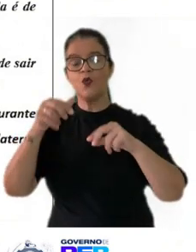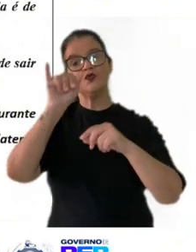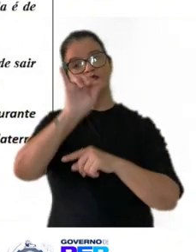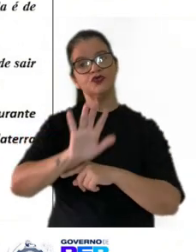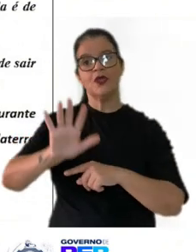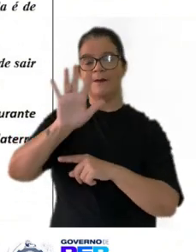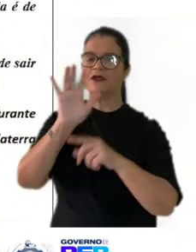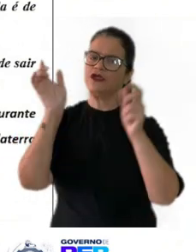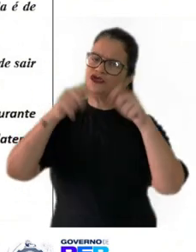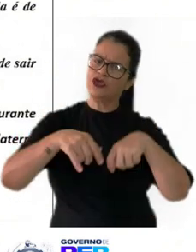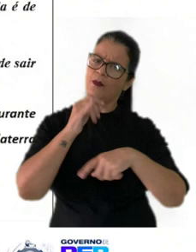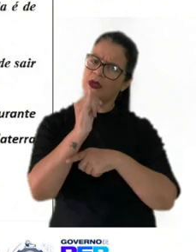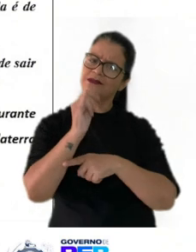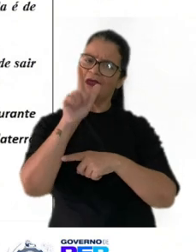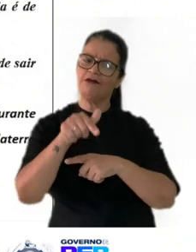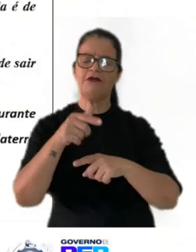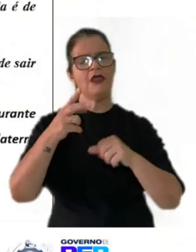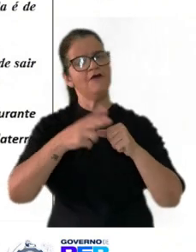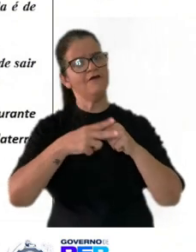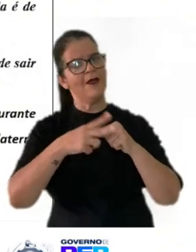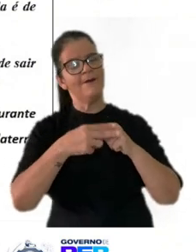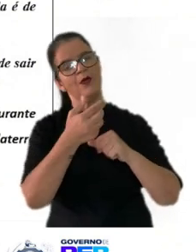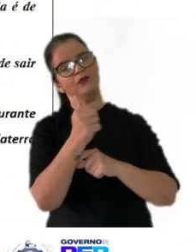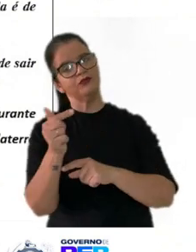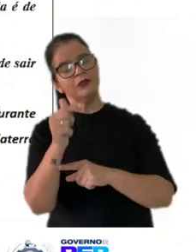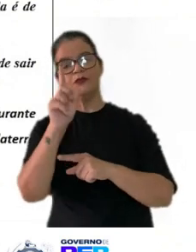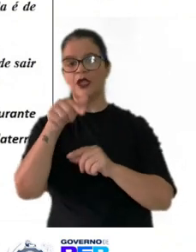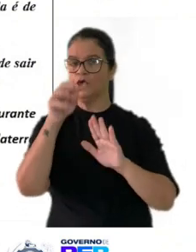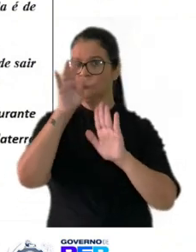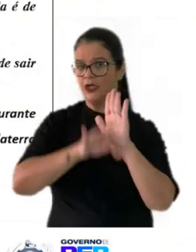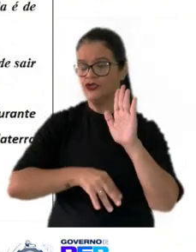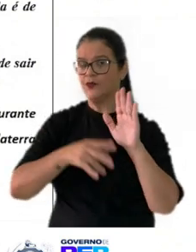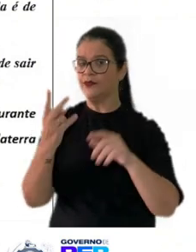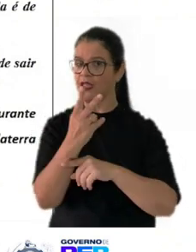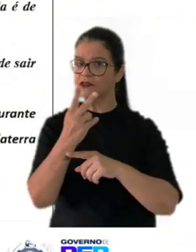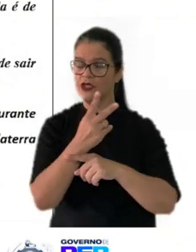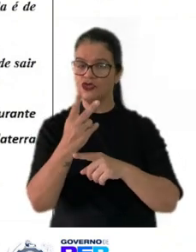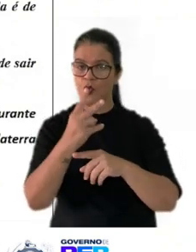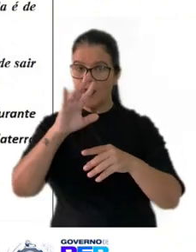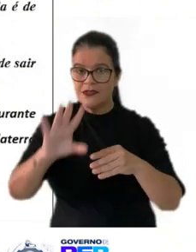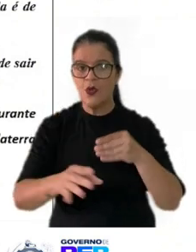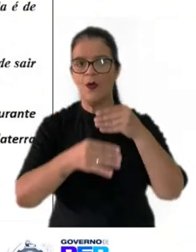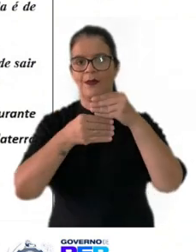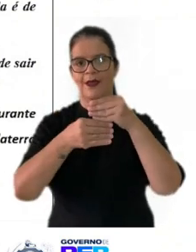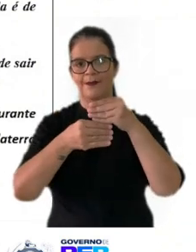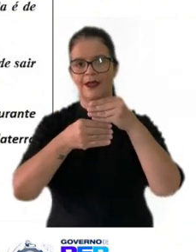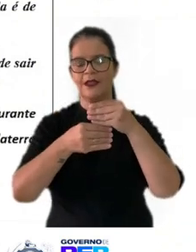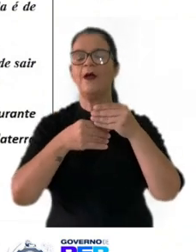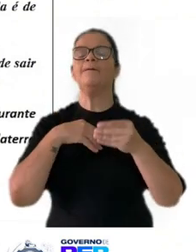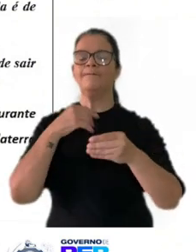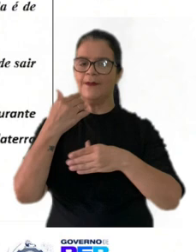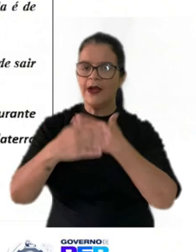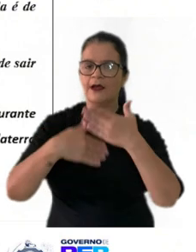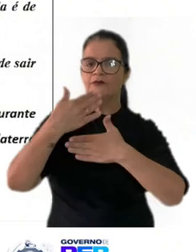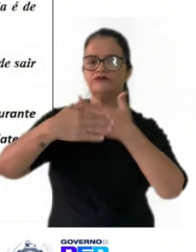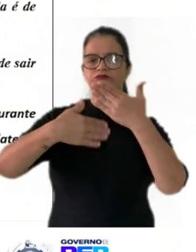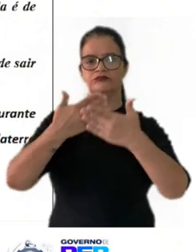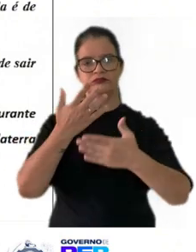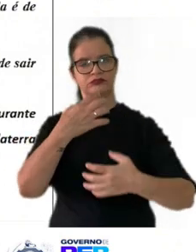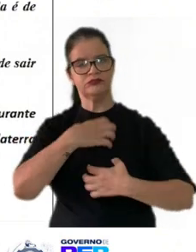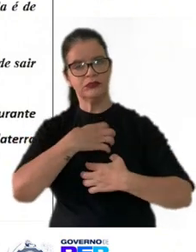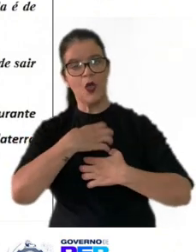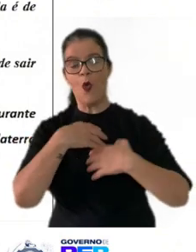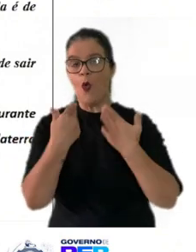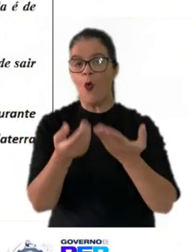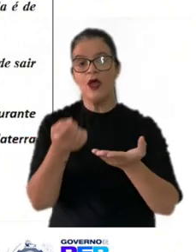gente pode dizer que é a parte não verbal do texto e essas duas partes elas se complementam para a construção do sentido então quando você se